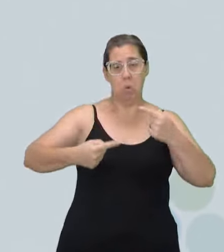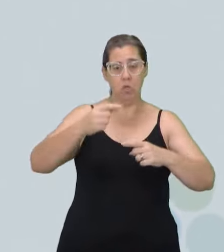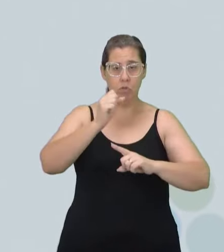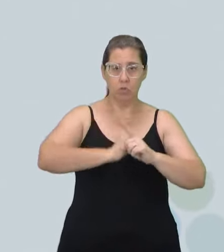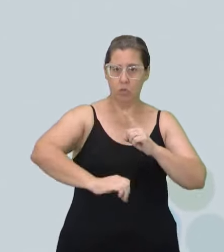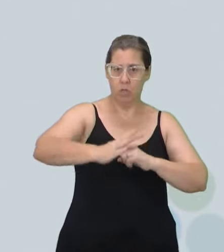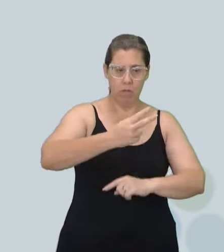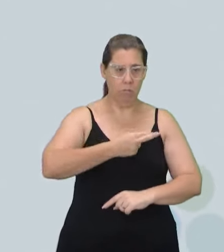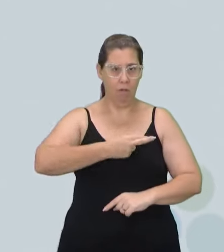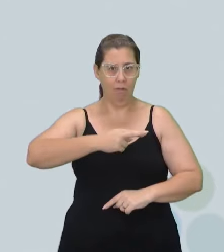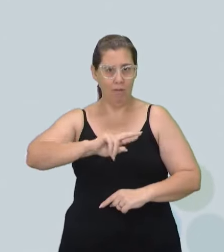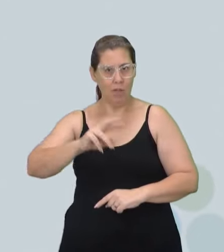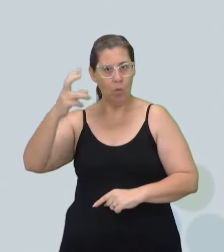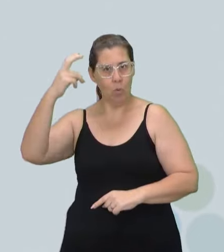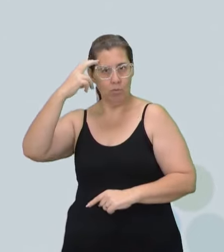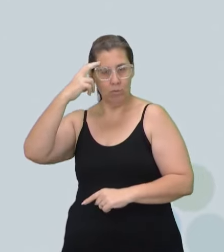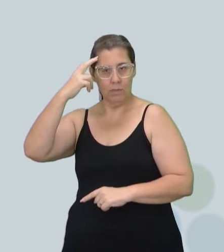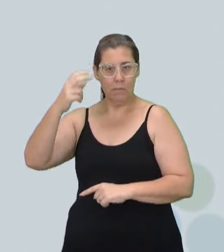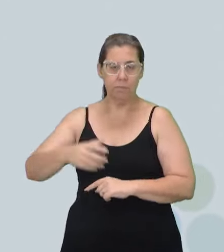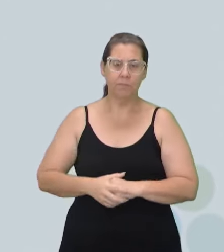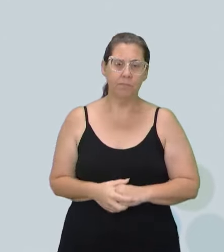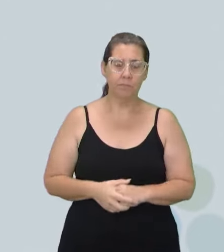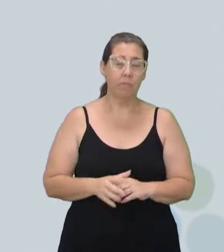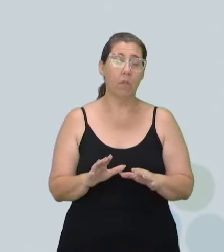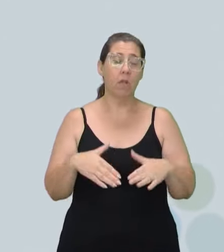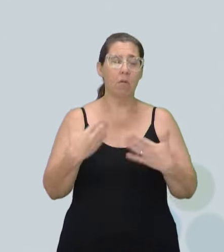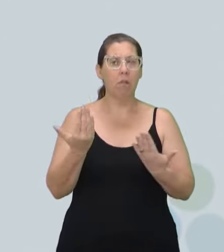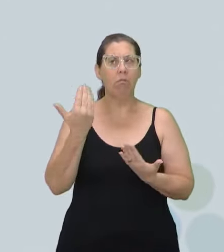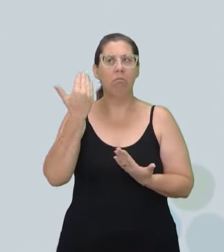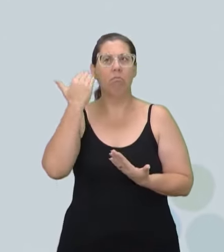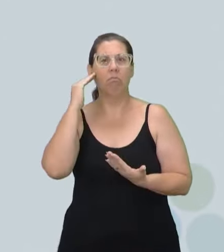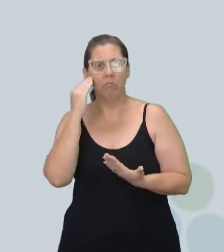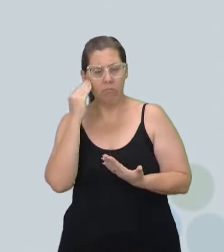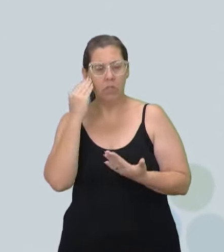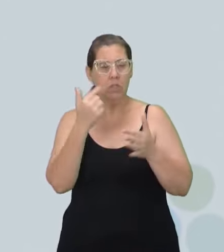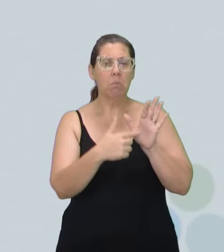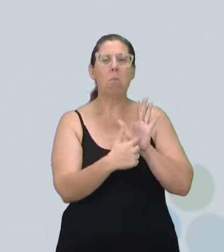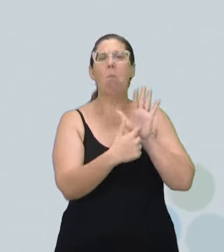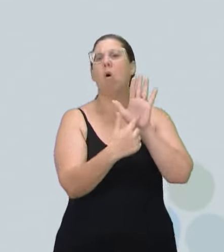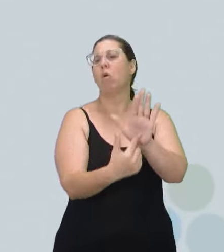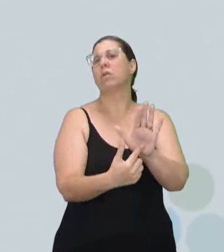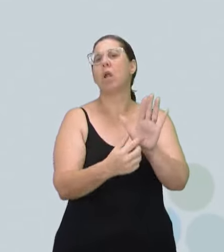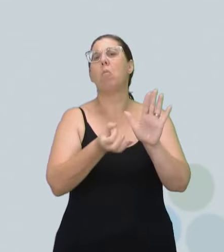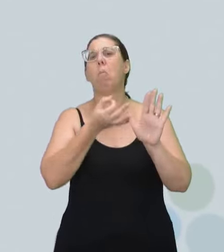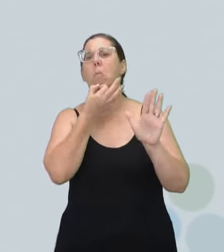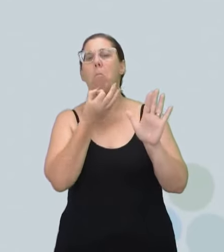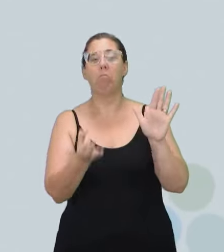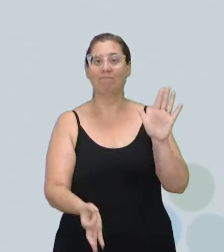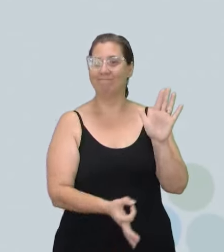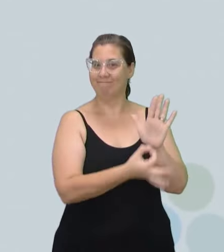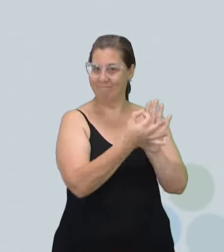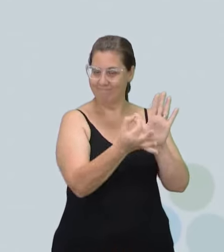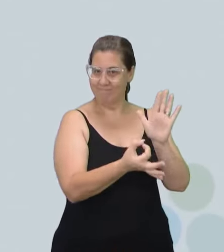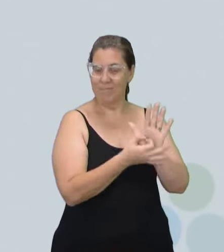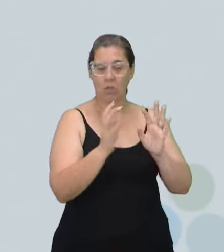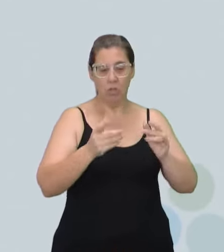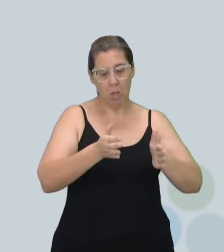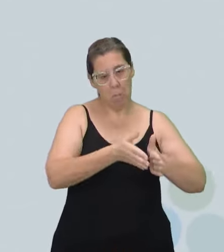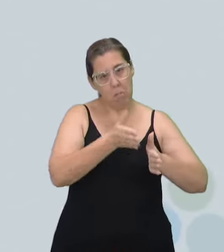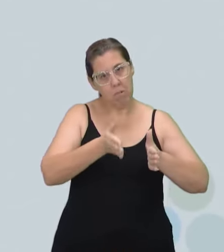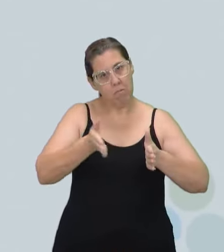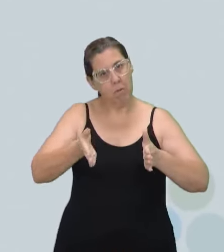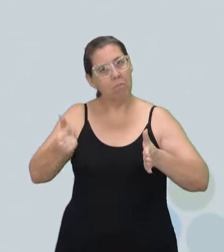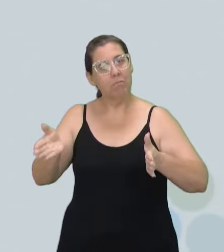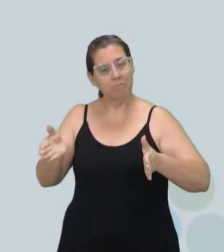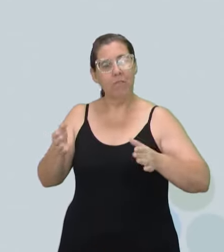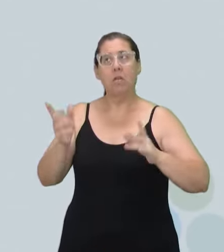sociais, religiosos e culturais, de modo a compreender e posicionar-se criticamente em relação a esses processos